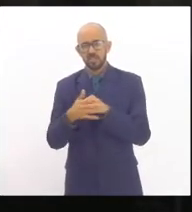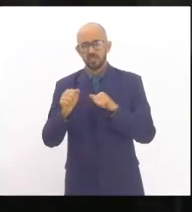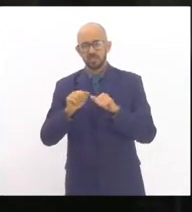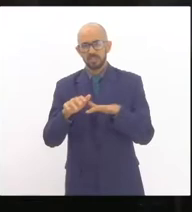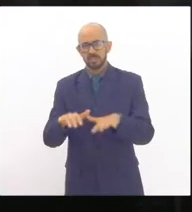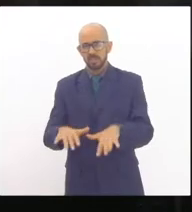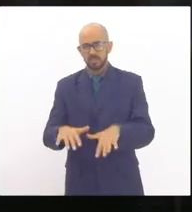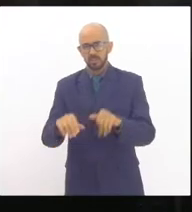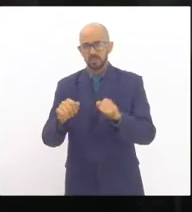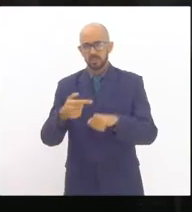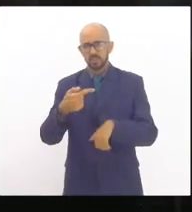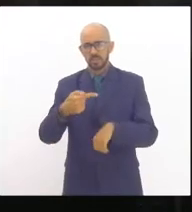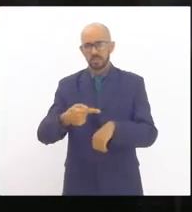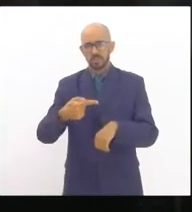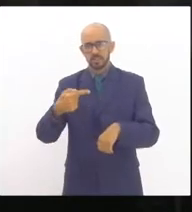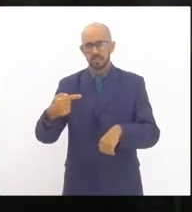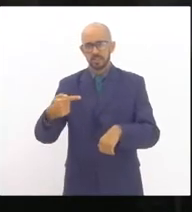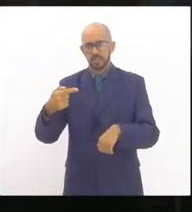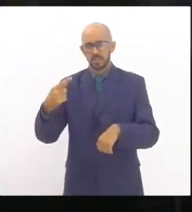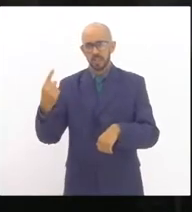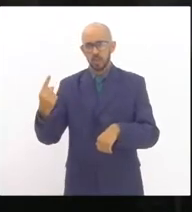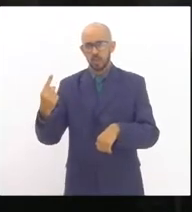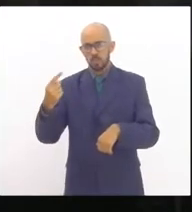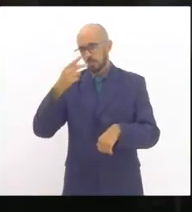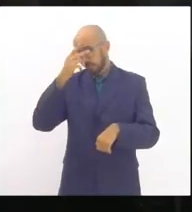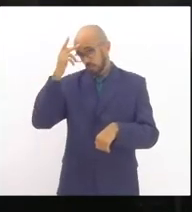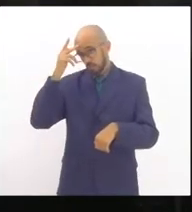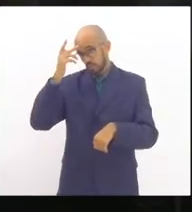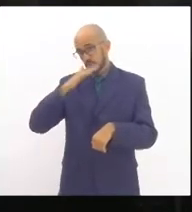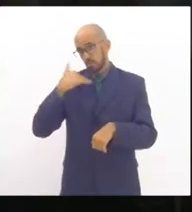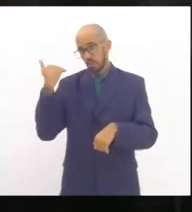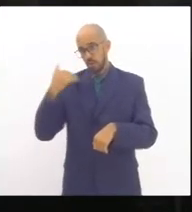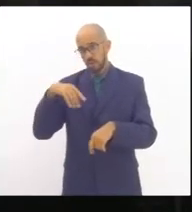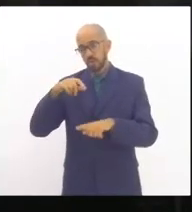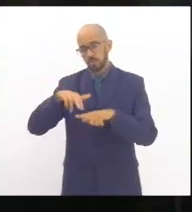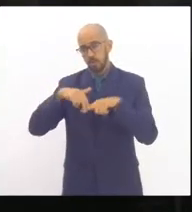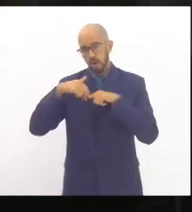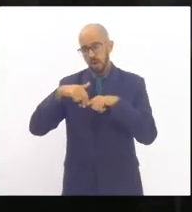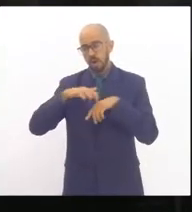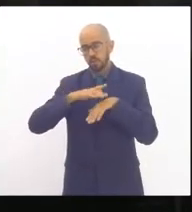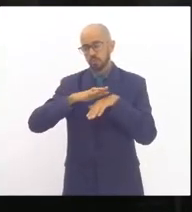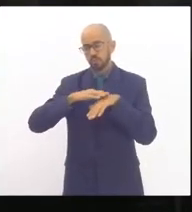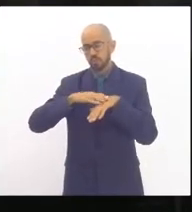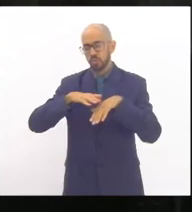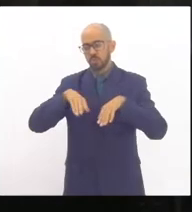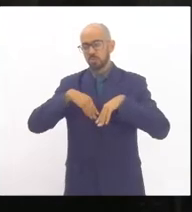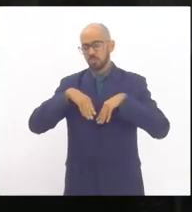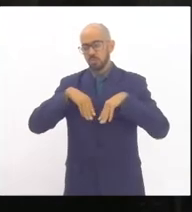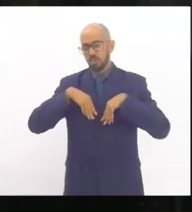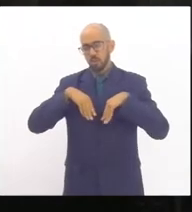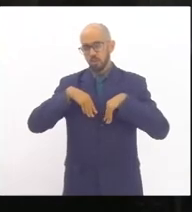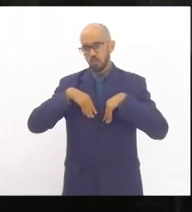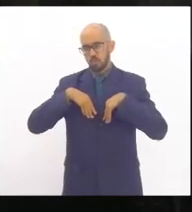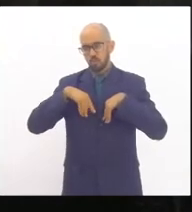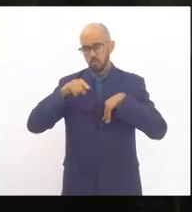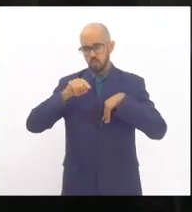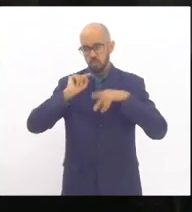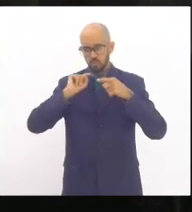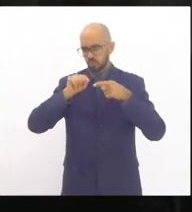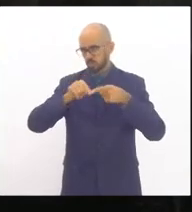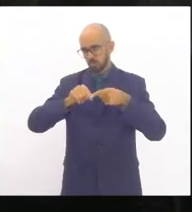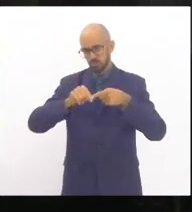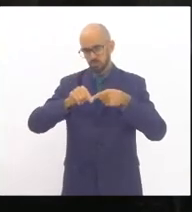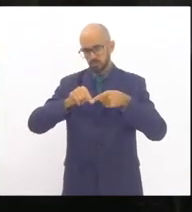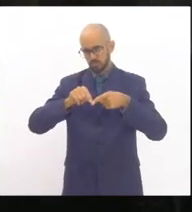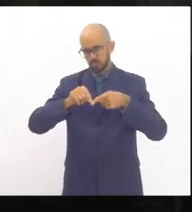tivemos 771 óbitos cuja causa foi identificada de forma objetiva